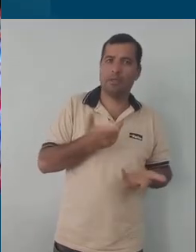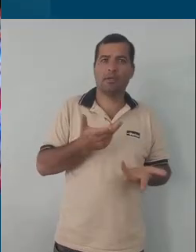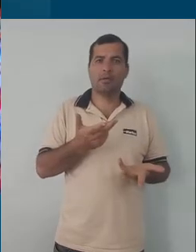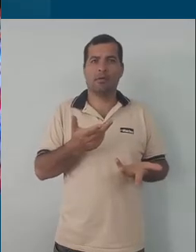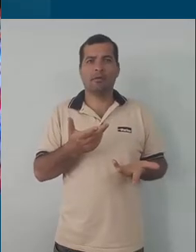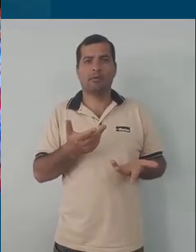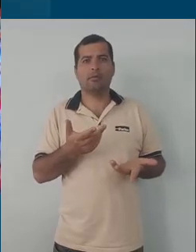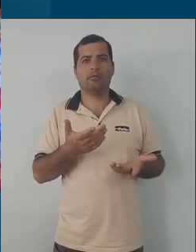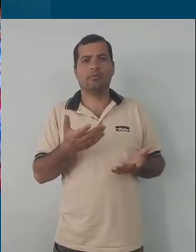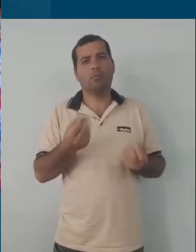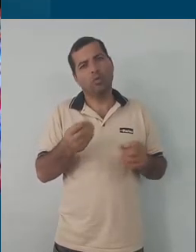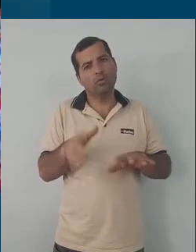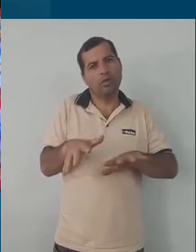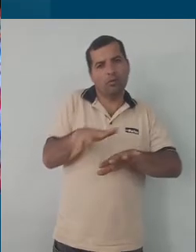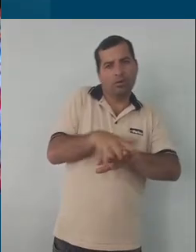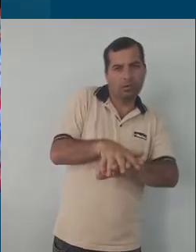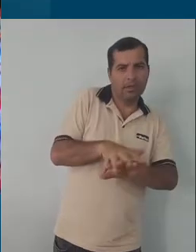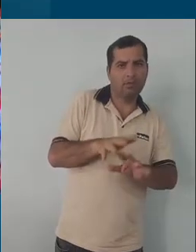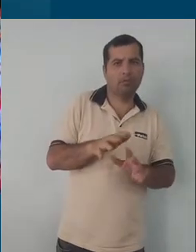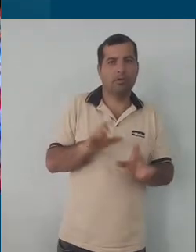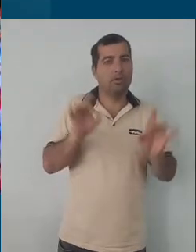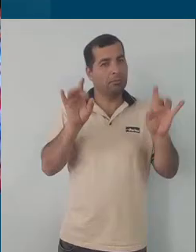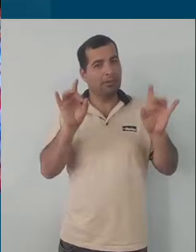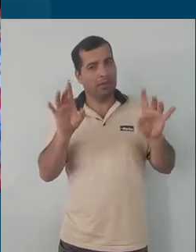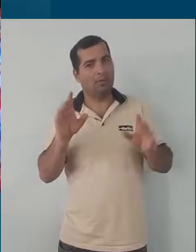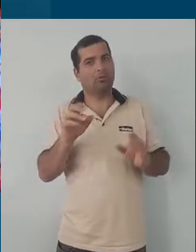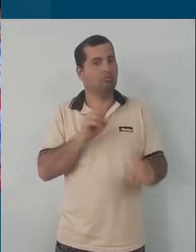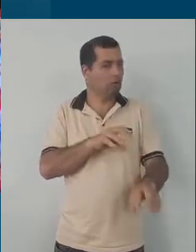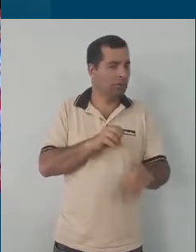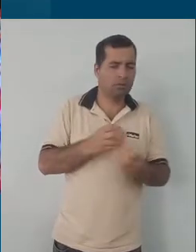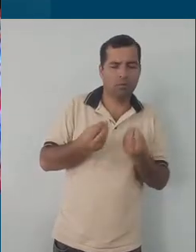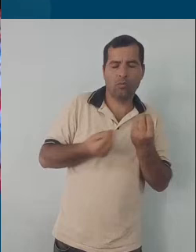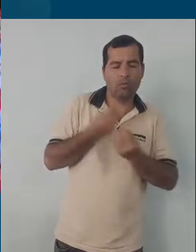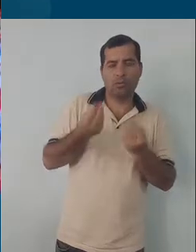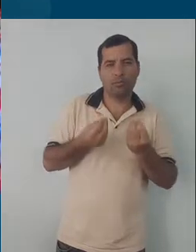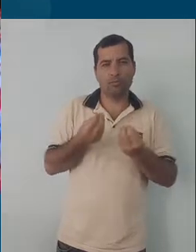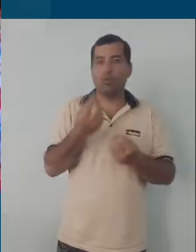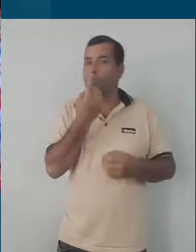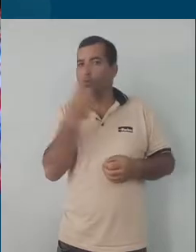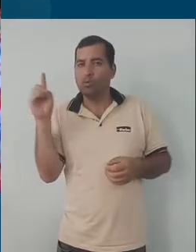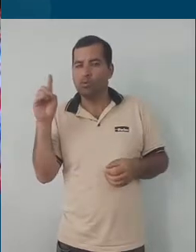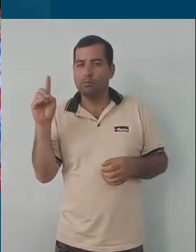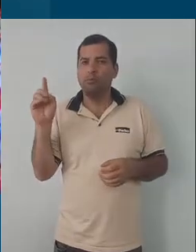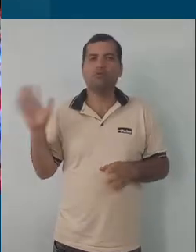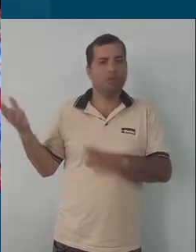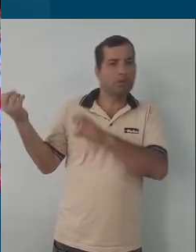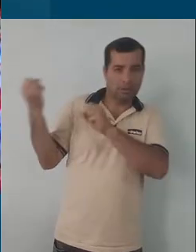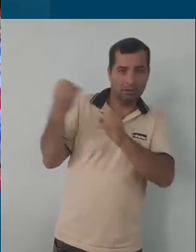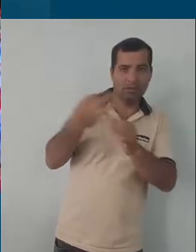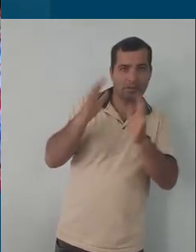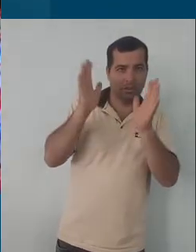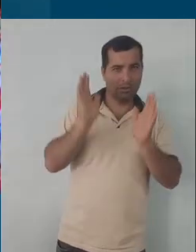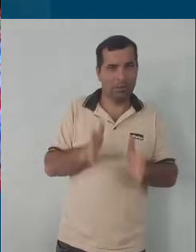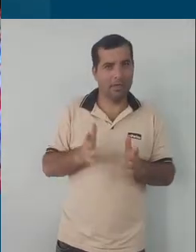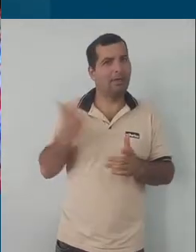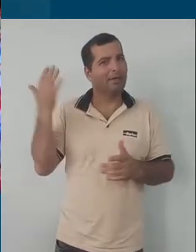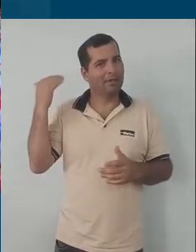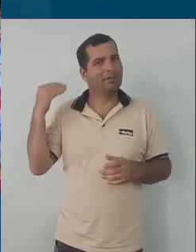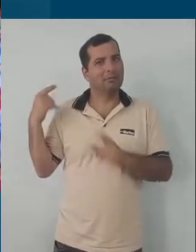uma educação especial. E por fim, uma coisa que você já tinha nos dito nos